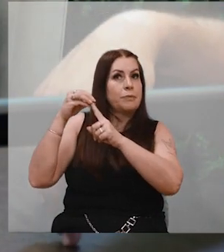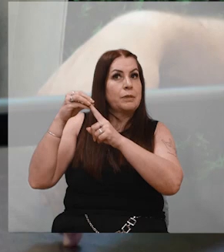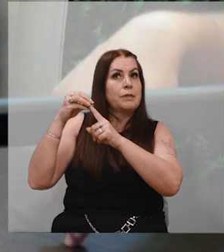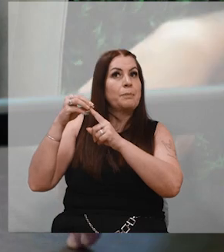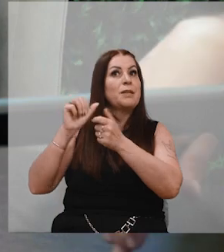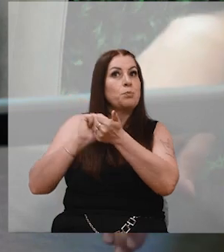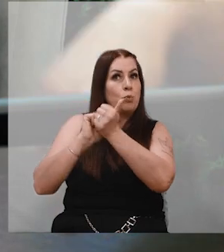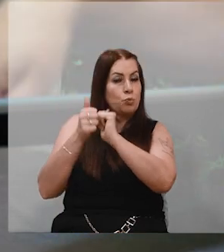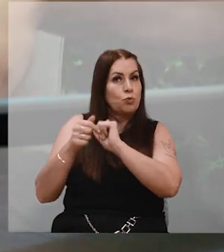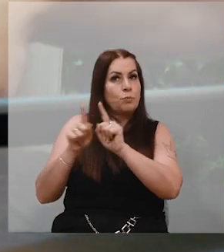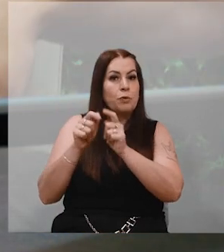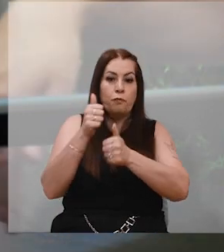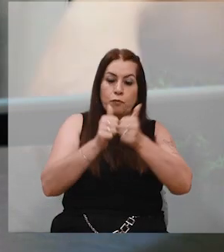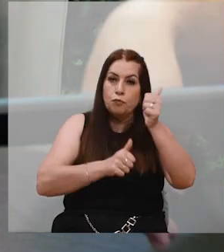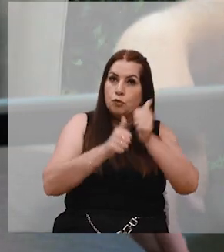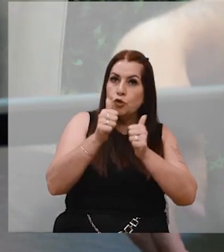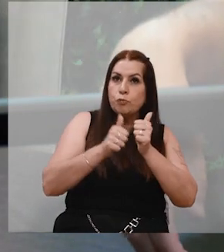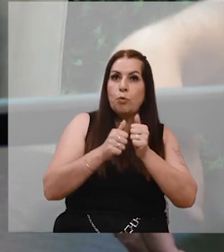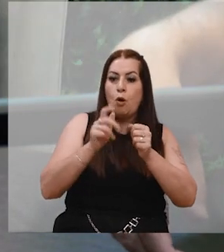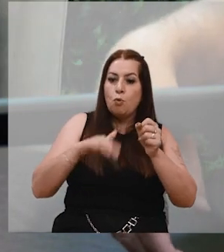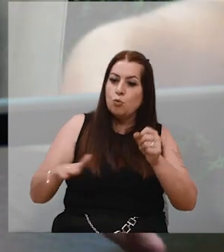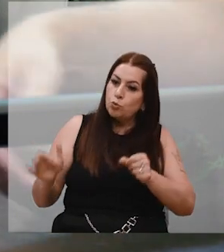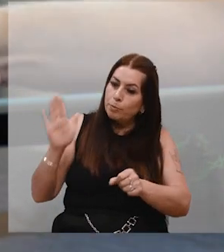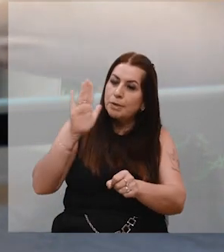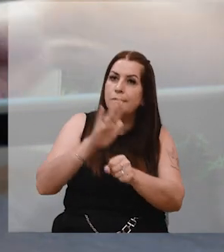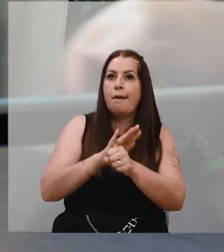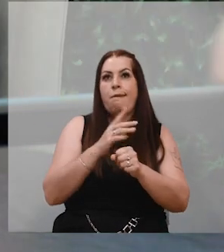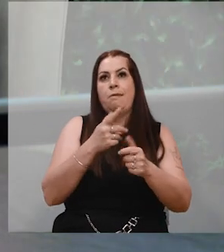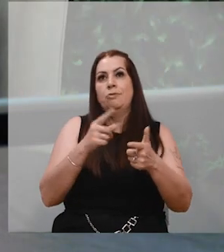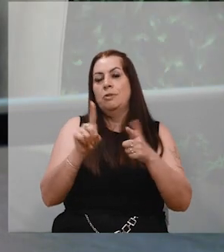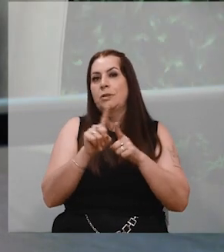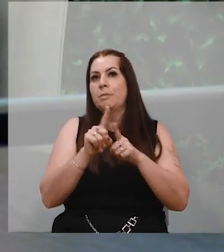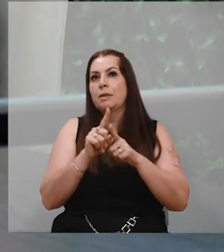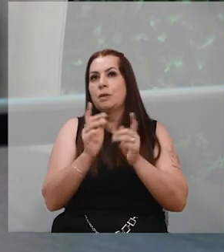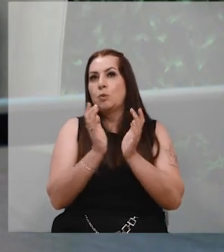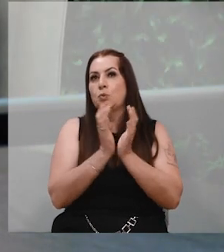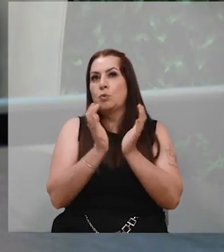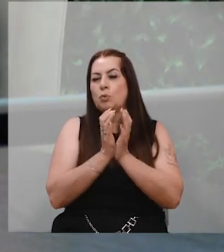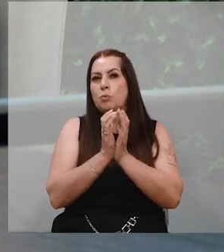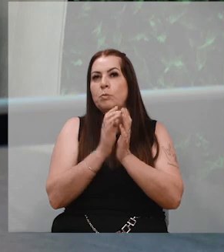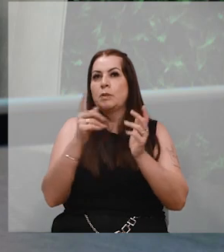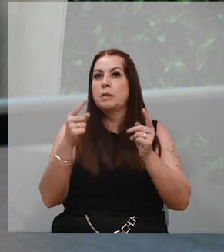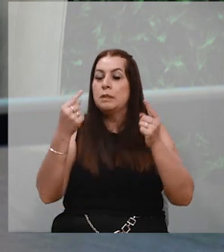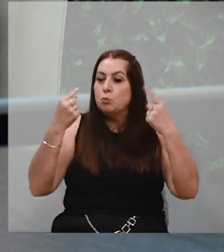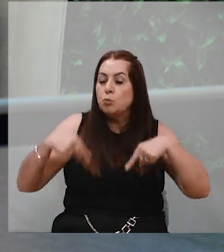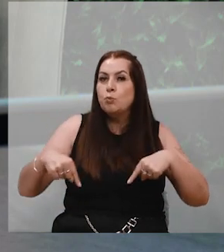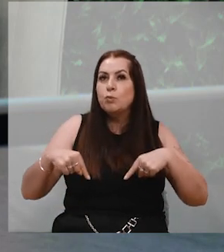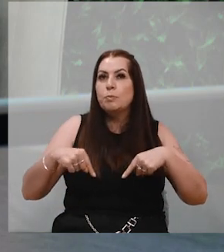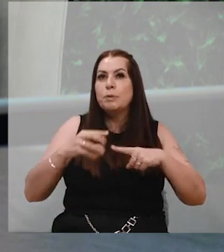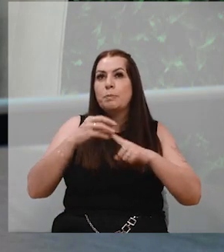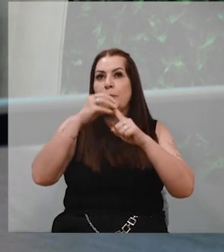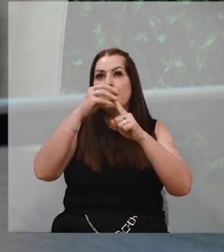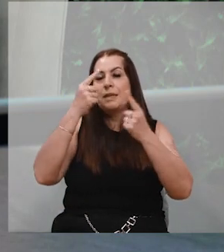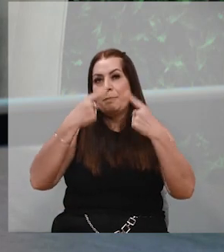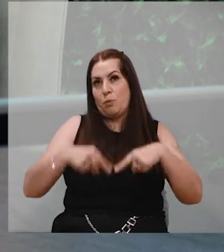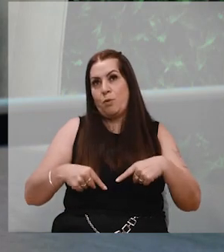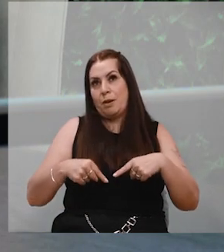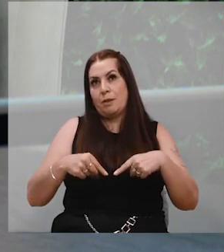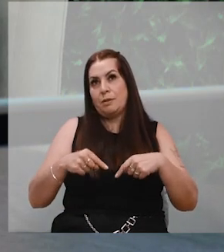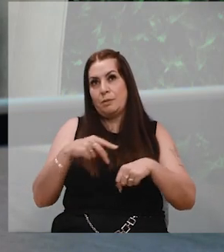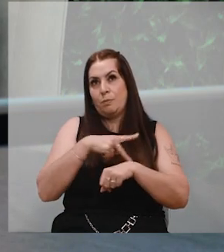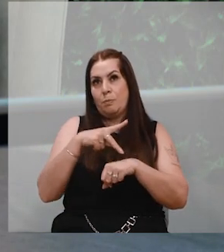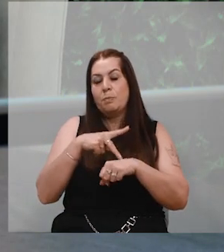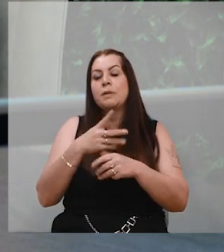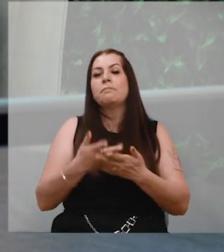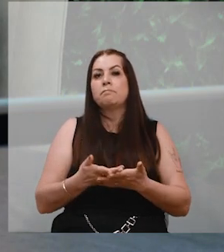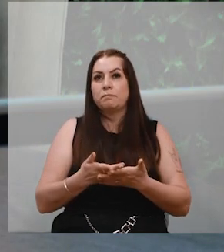muito forte, né? Tanto com futebol como com basquete também, que tem times aí na elite disputando os principais campeonatos do